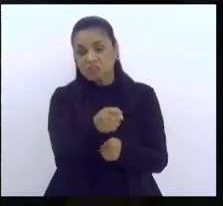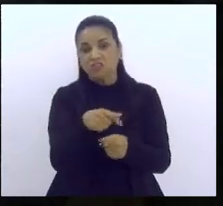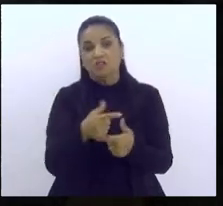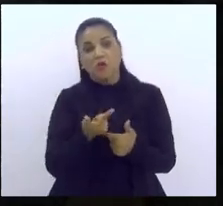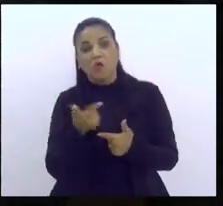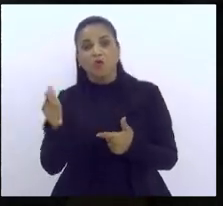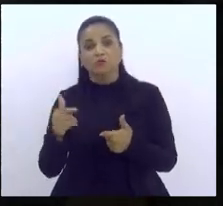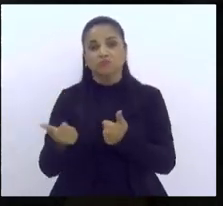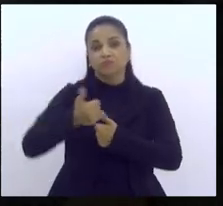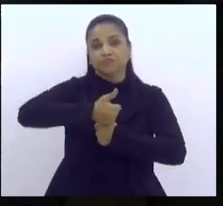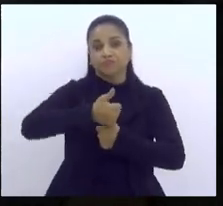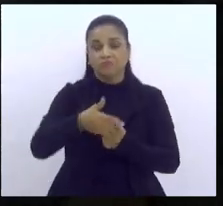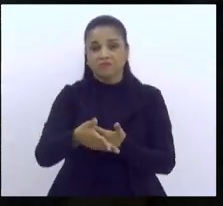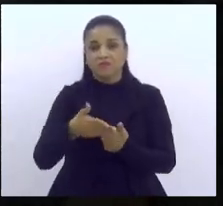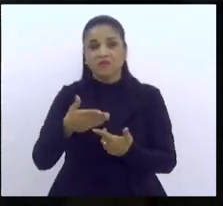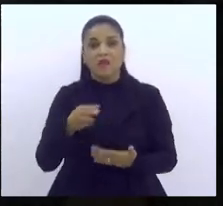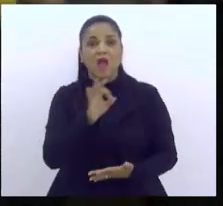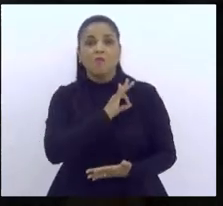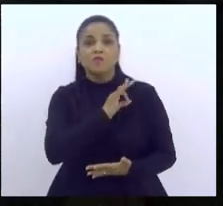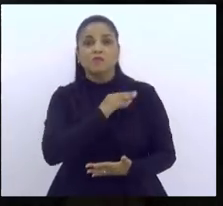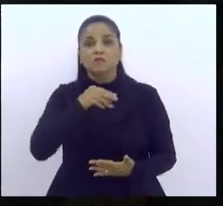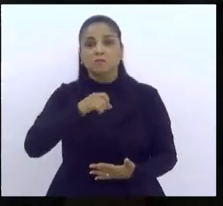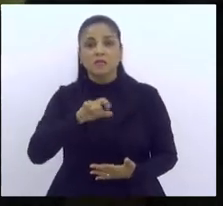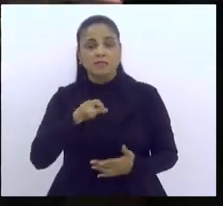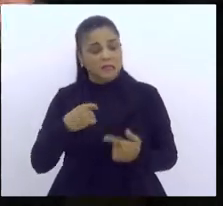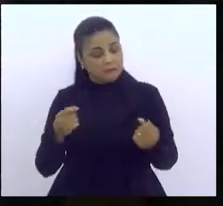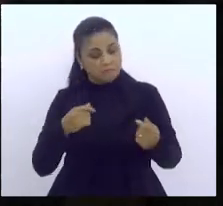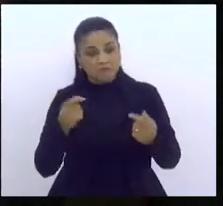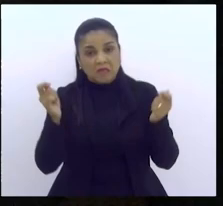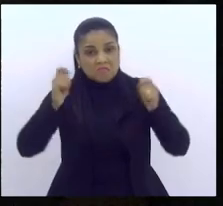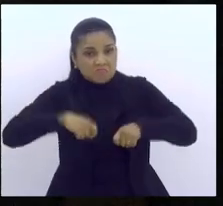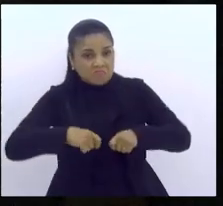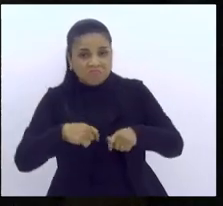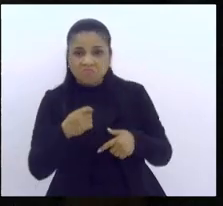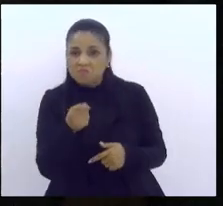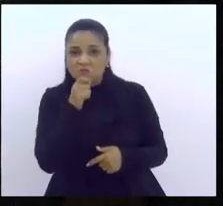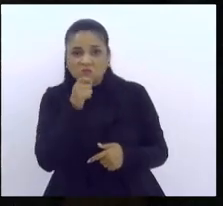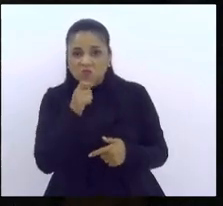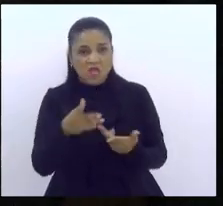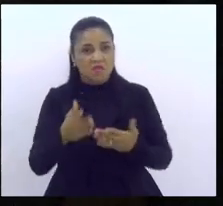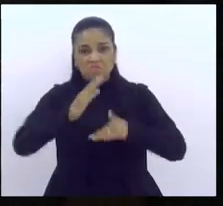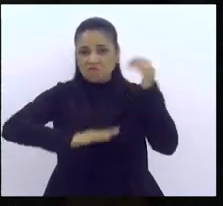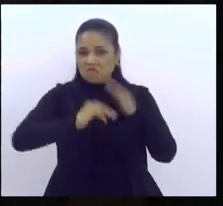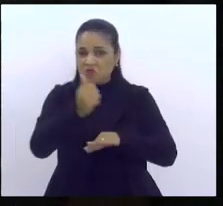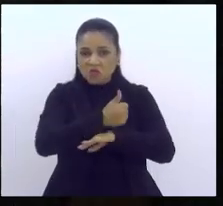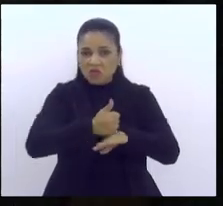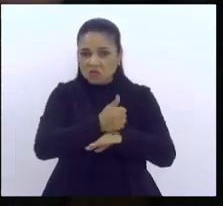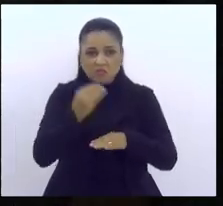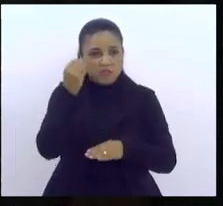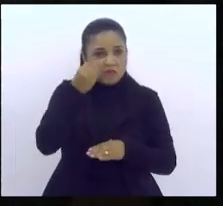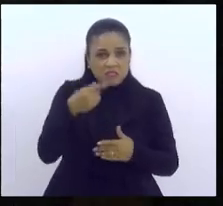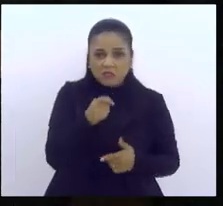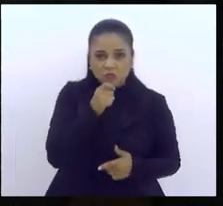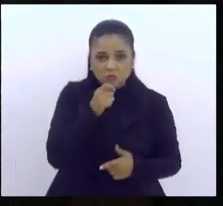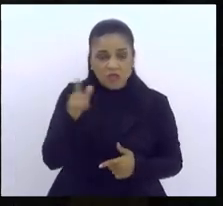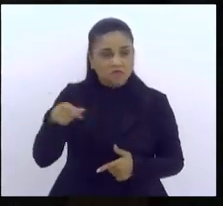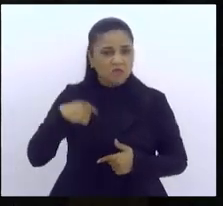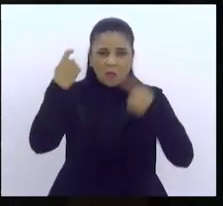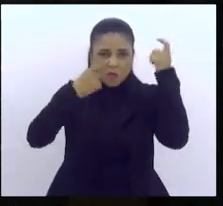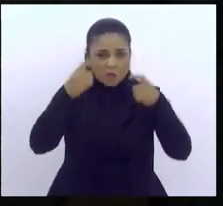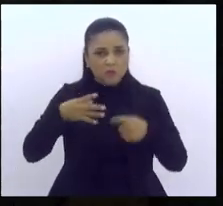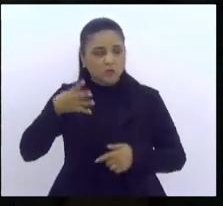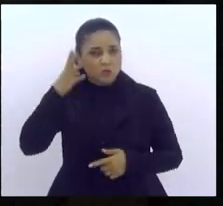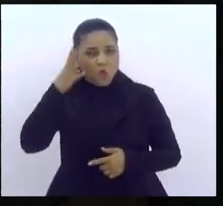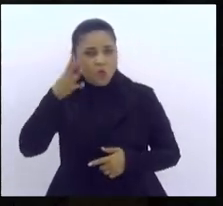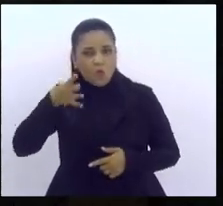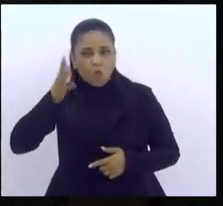comandante da Polícia Militar, não quero nem saber quem é, se não tem competência, se não está vestindo a camisa, se não está preocupado com o trabalhador que guarda 4h30 da manhã tem que